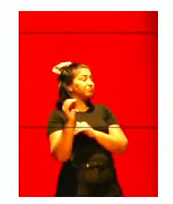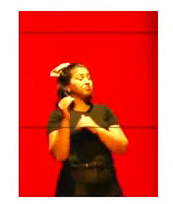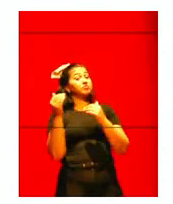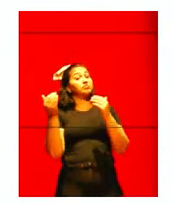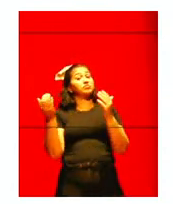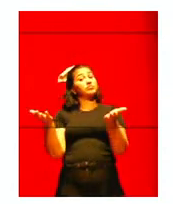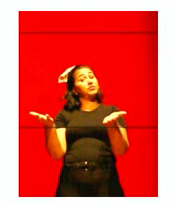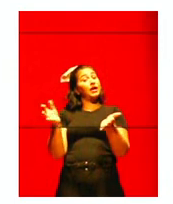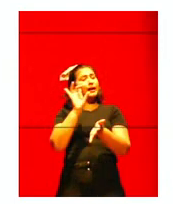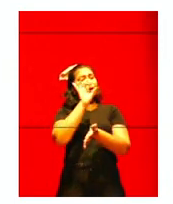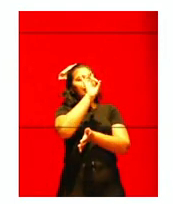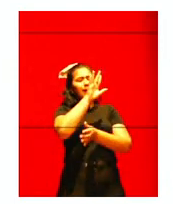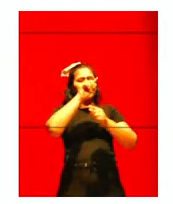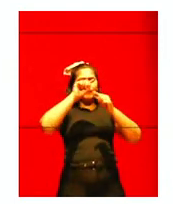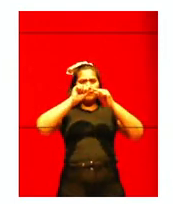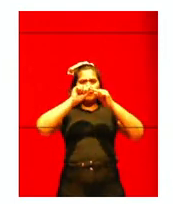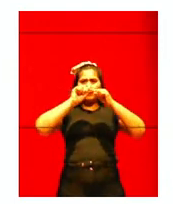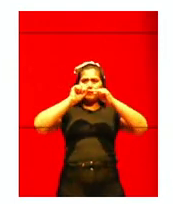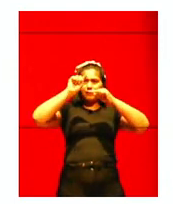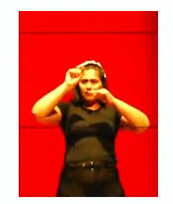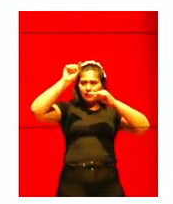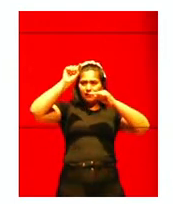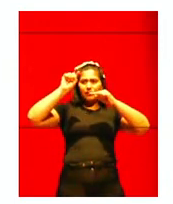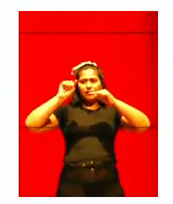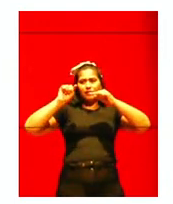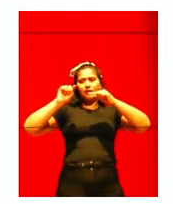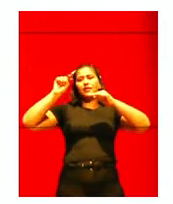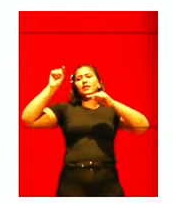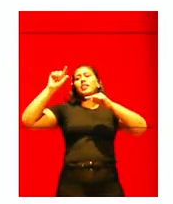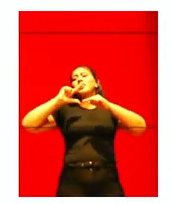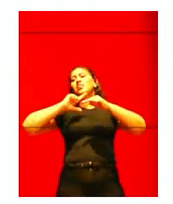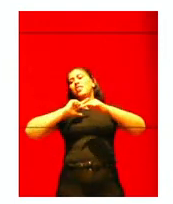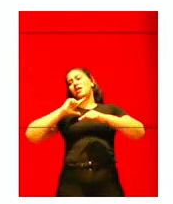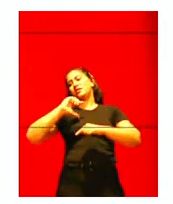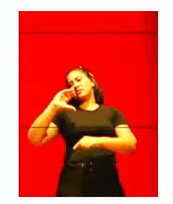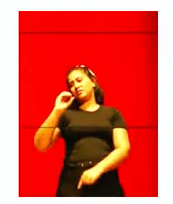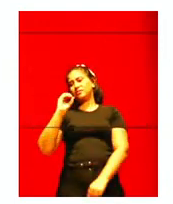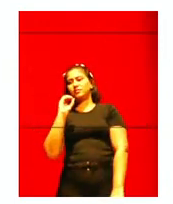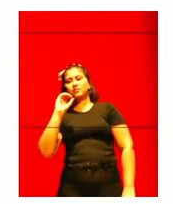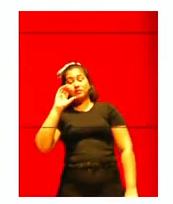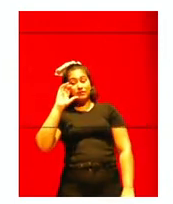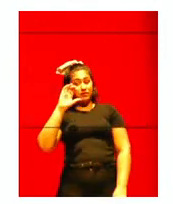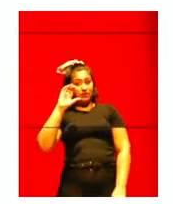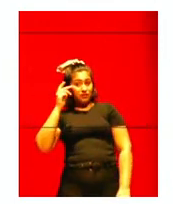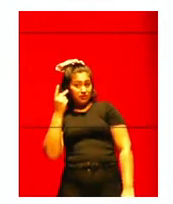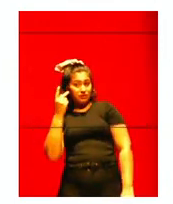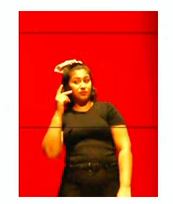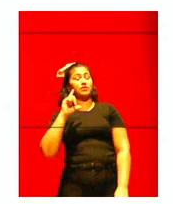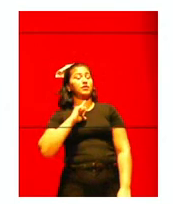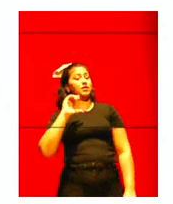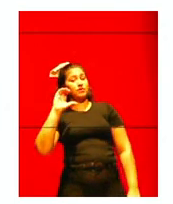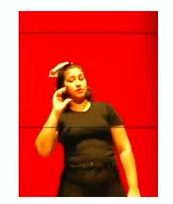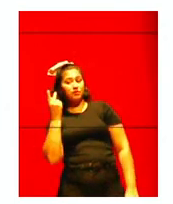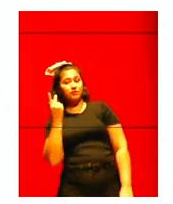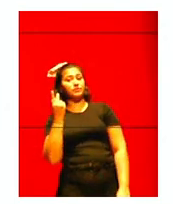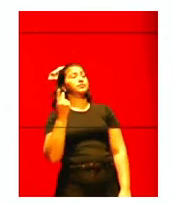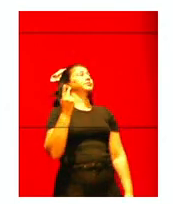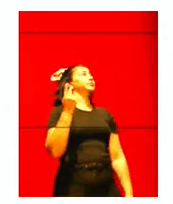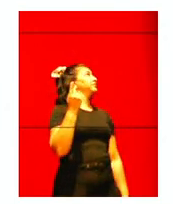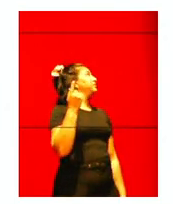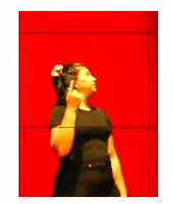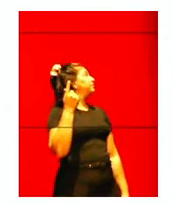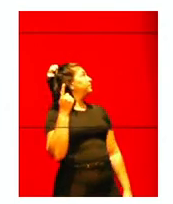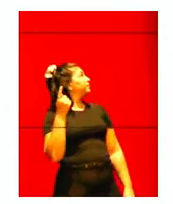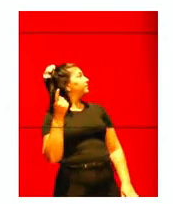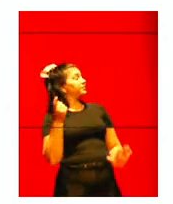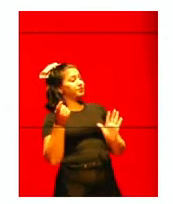Pessoal, cada curvinha ali tem átomos de carbono, tá? Aperta pra mim aí pra aparecer as cadeias. Eu